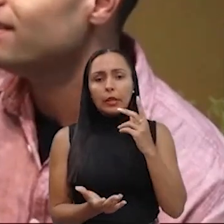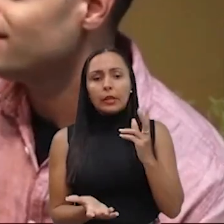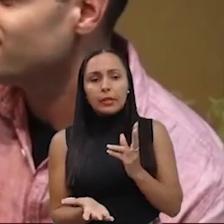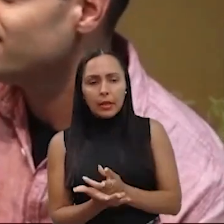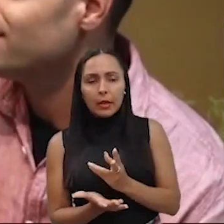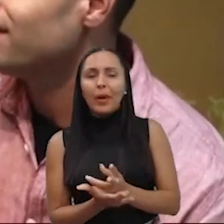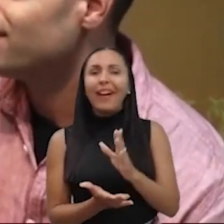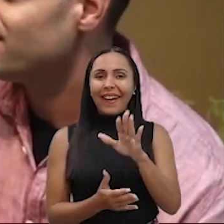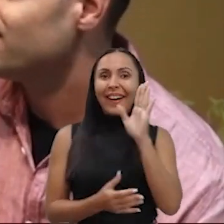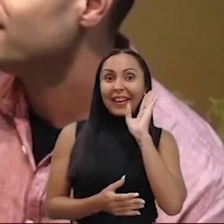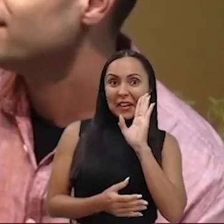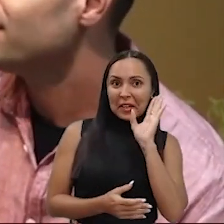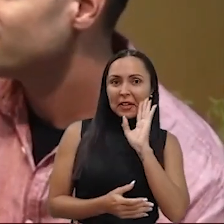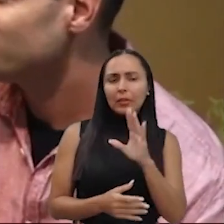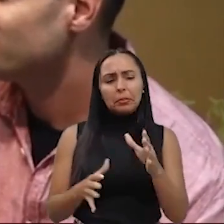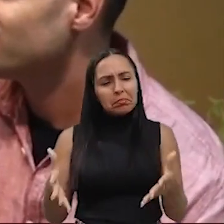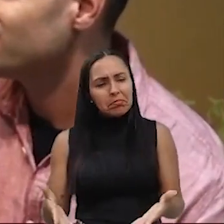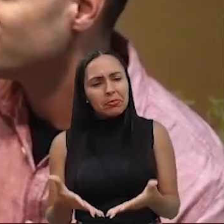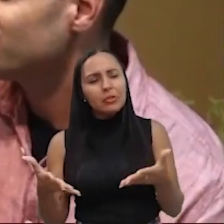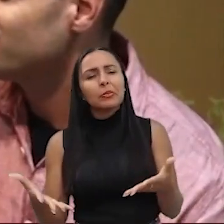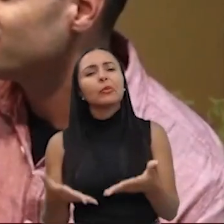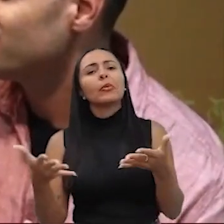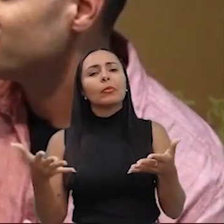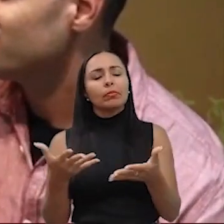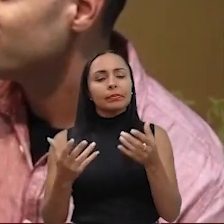Pois é, um deles me estimulou assim, a